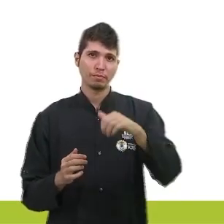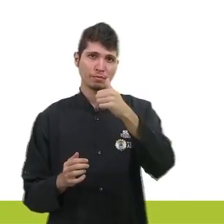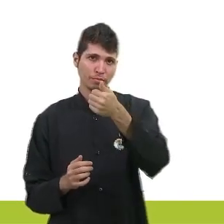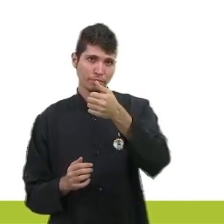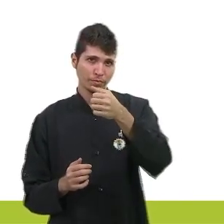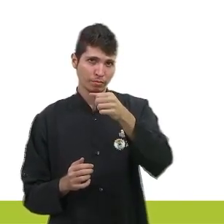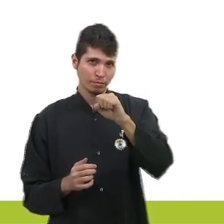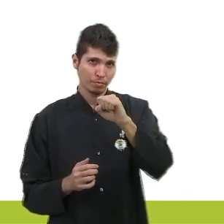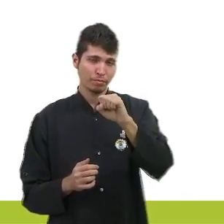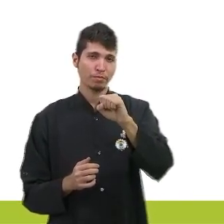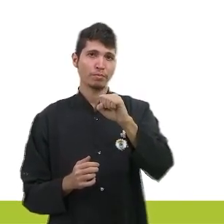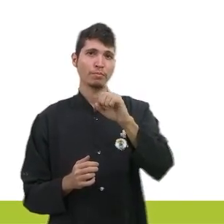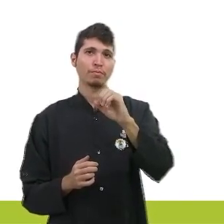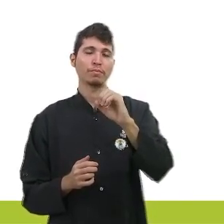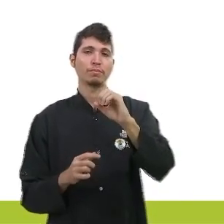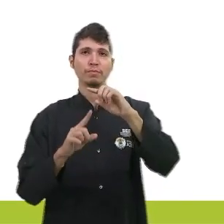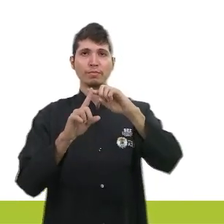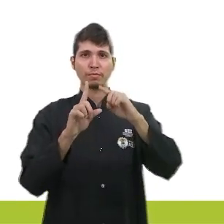alfa.